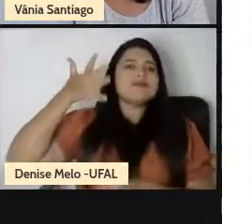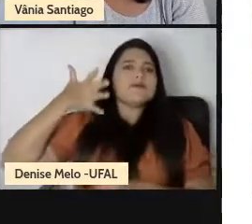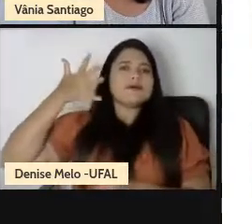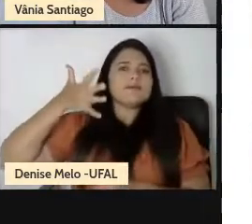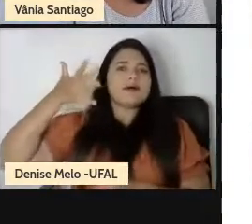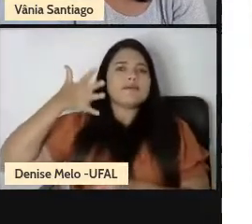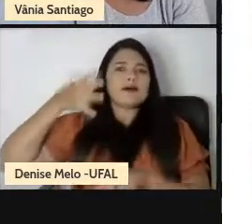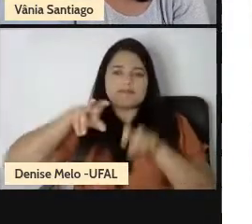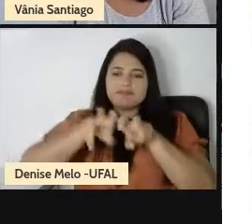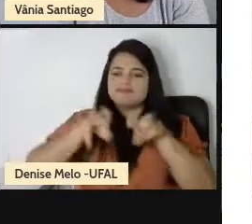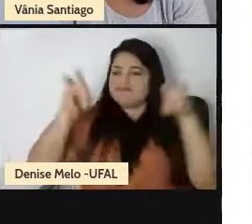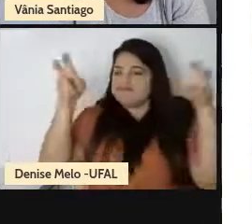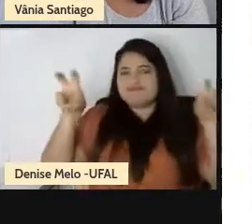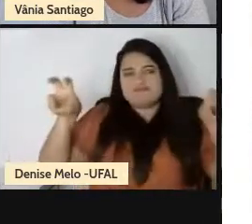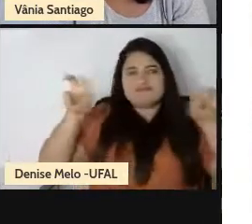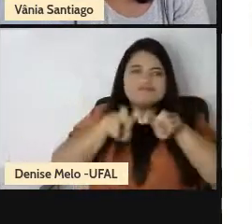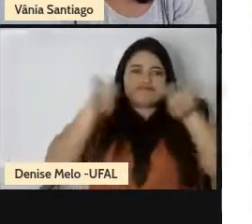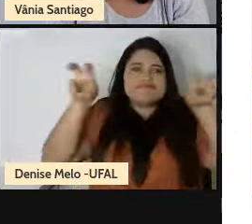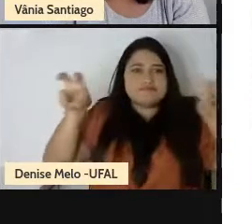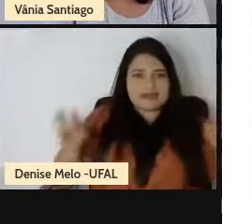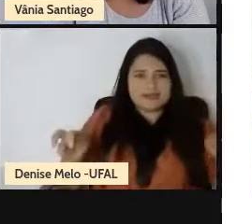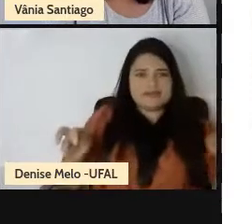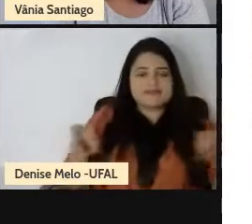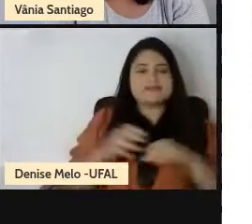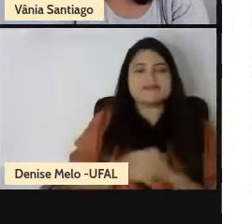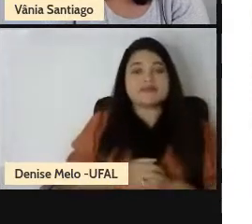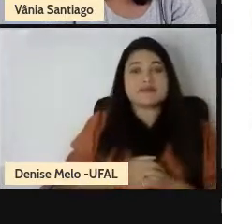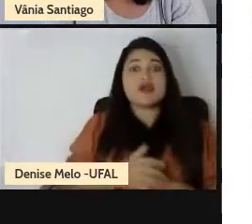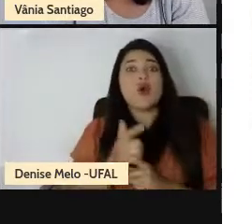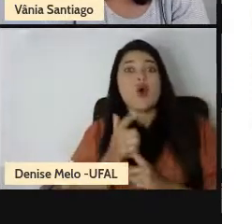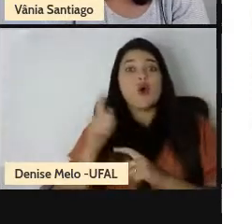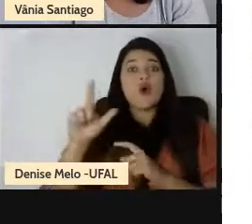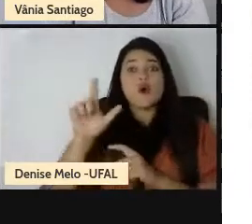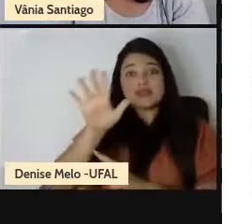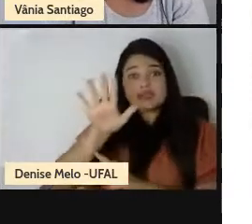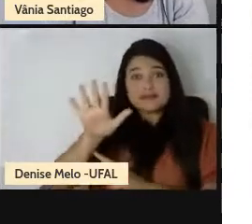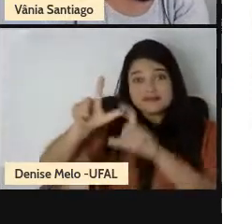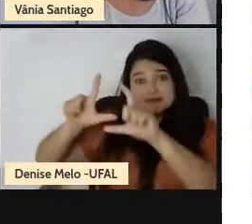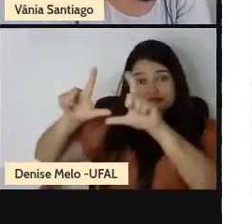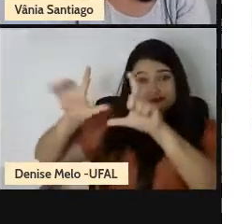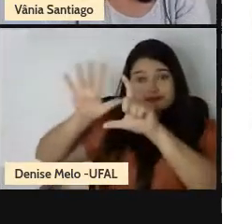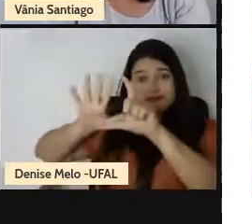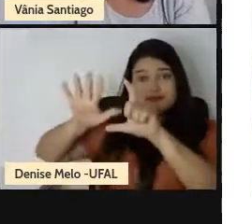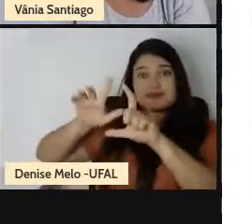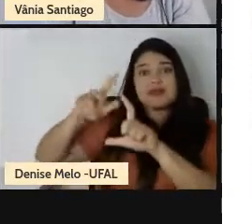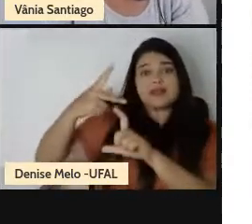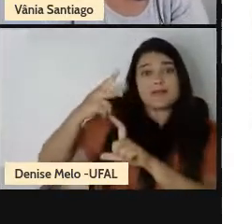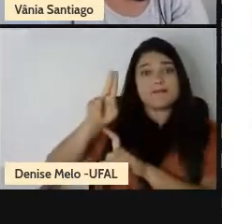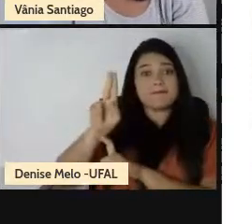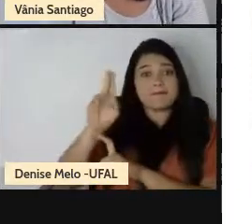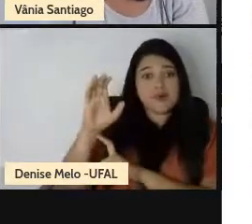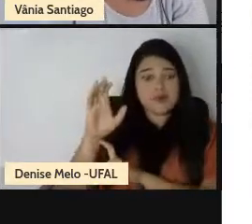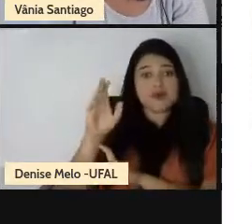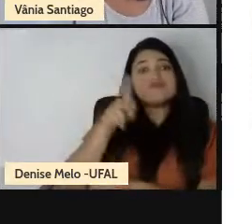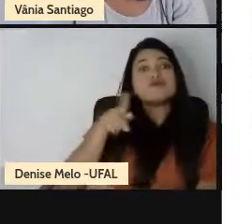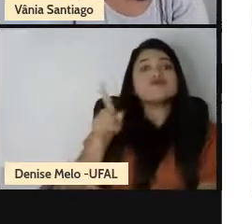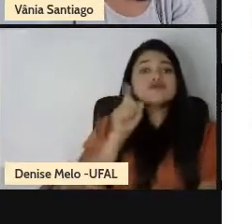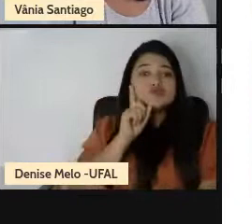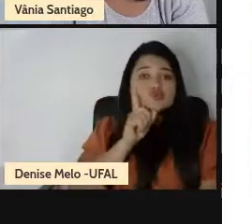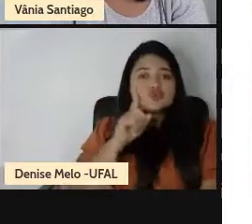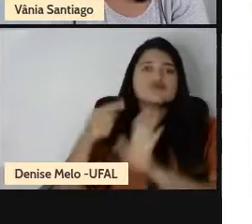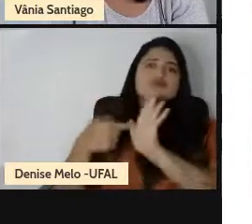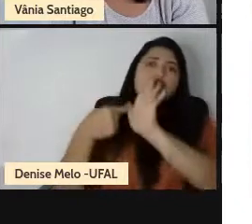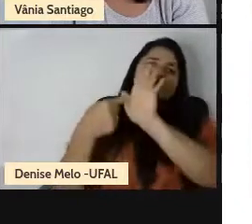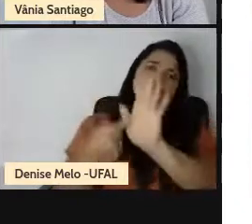na bancada. Outra imagem é também no IMPLA, na PUC, onde um professor surdo está fazendo a apresentação do